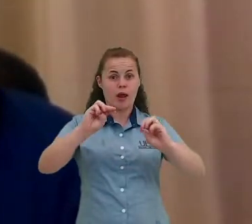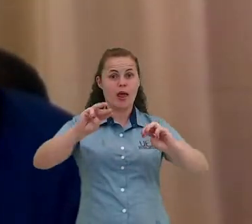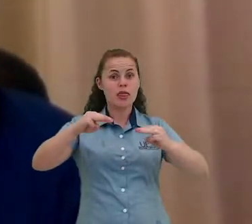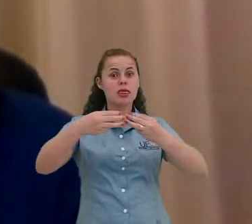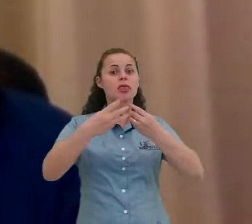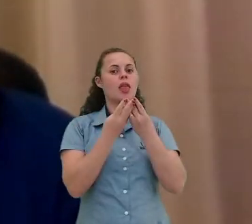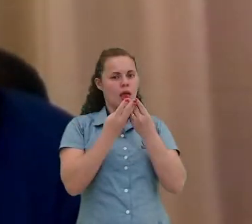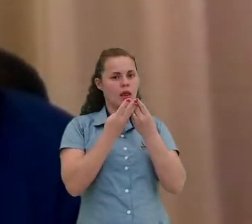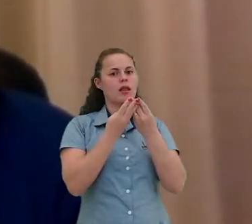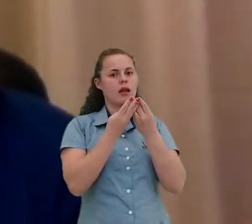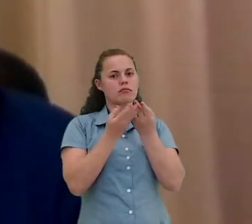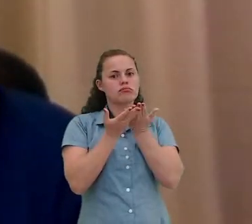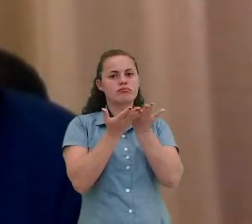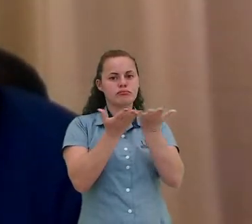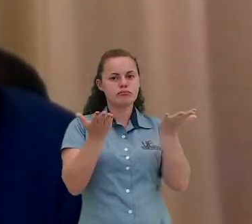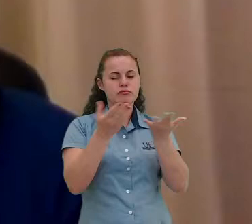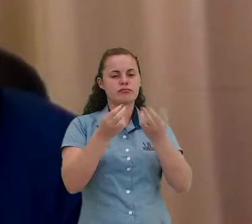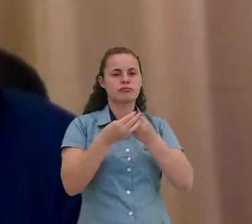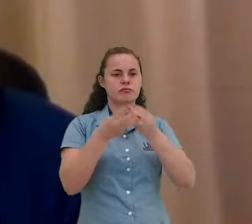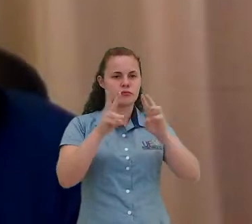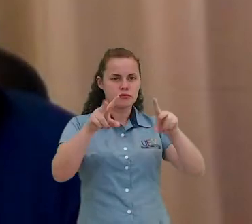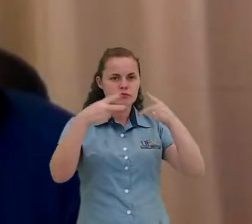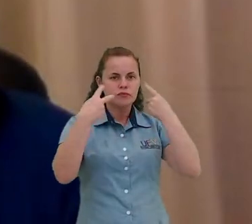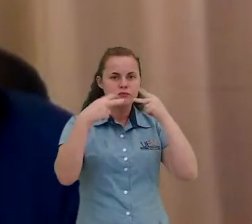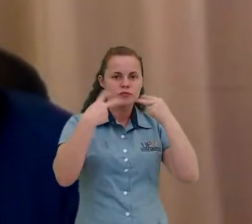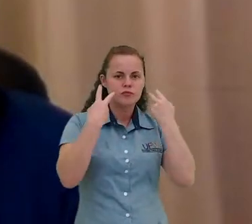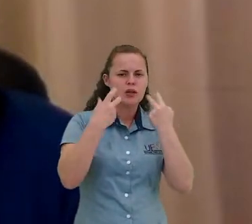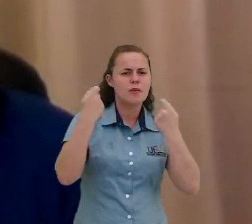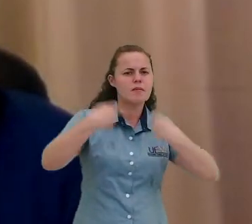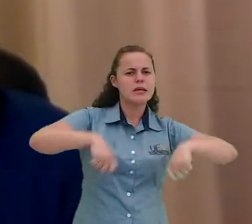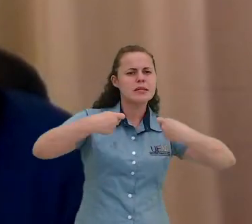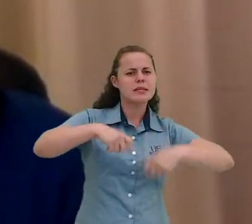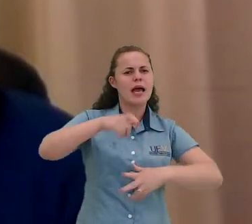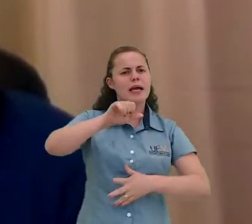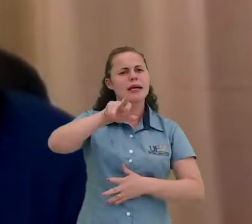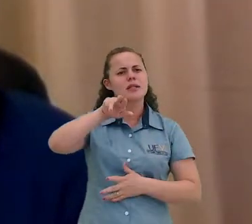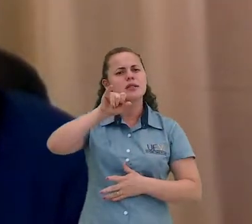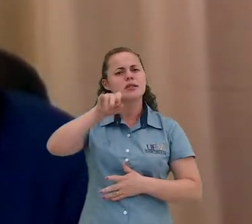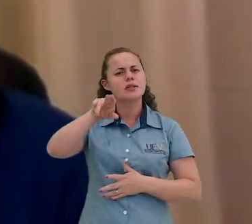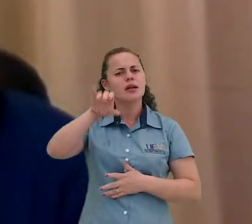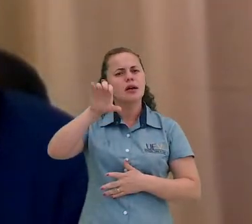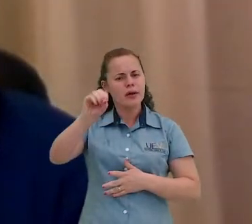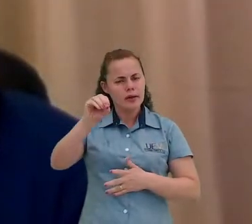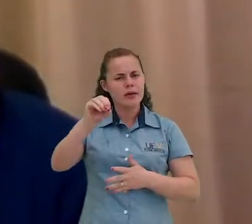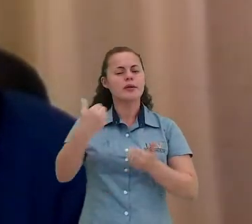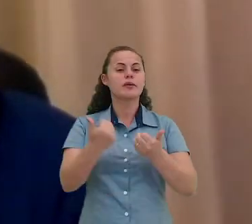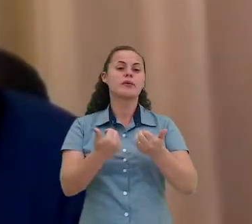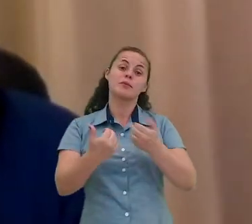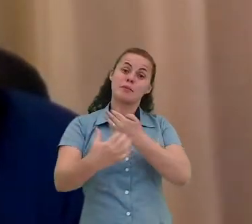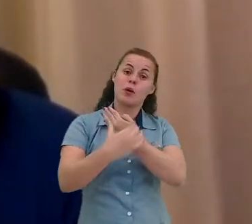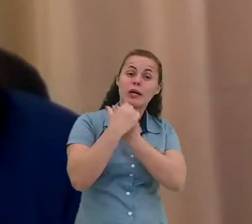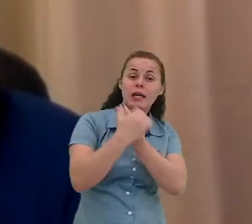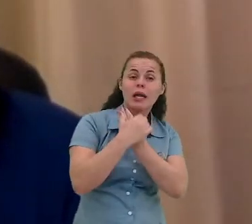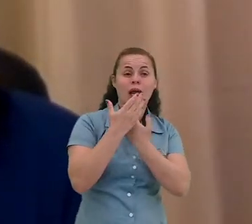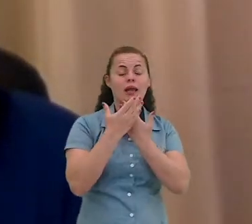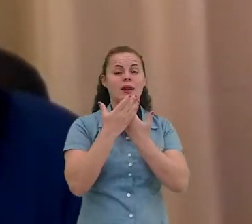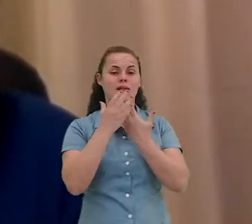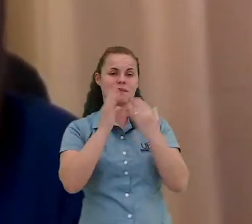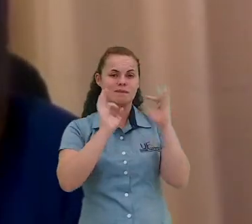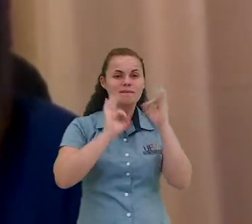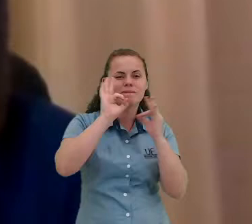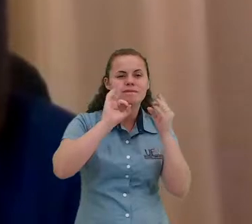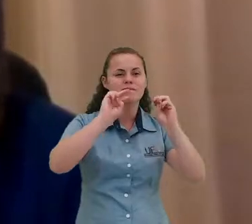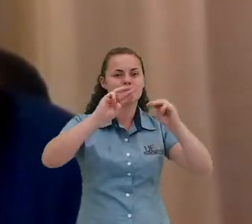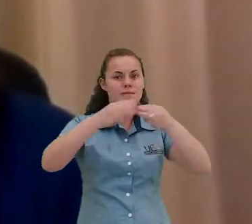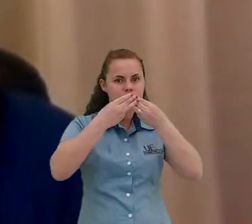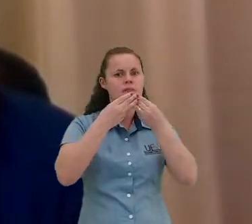com vocês. Acho que vou precisar que o Cristiano me habilite a isso, por gentileza. E a gente